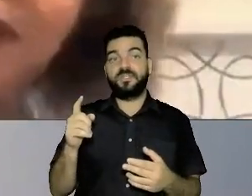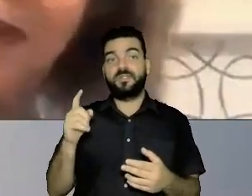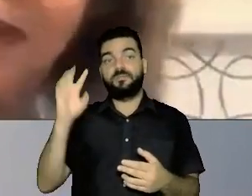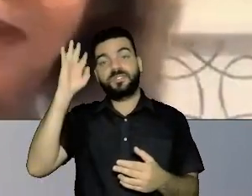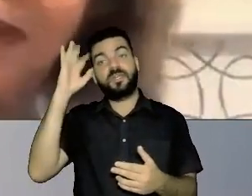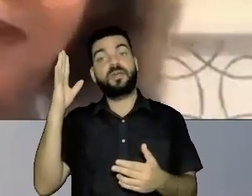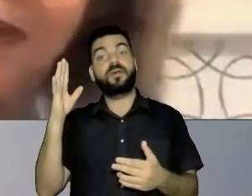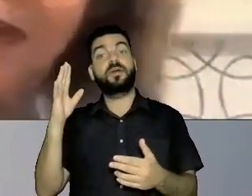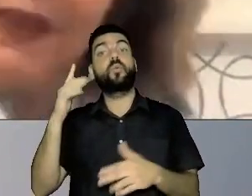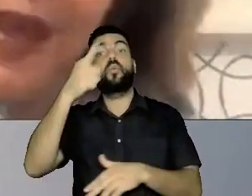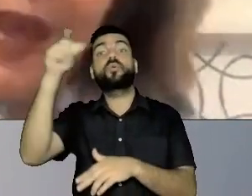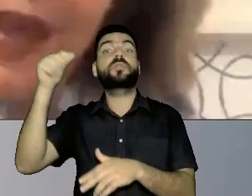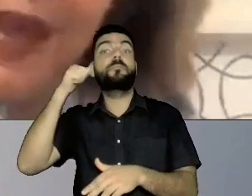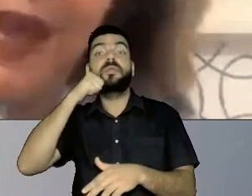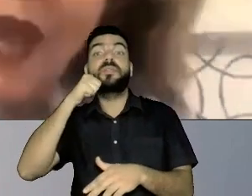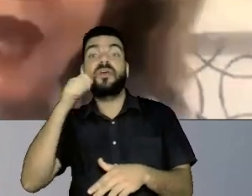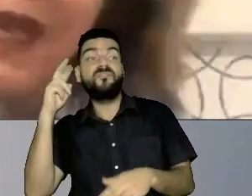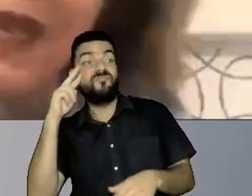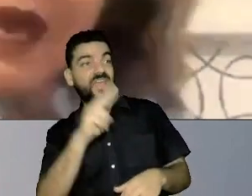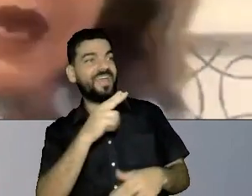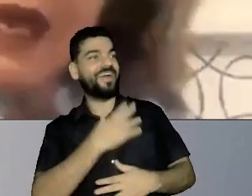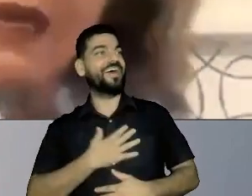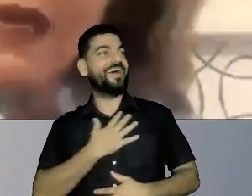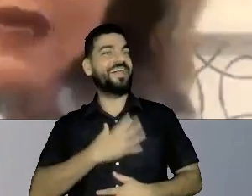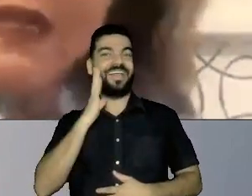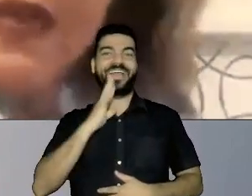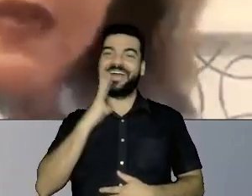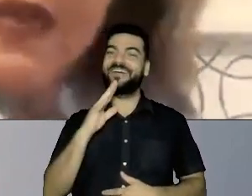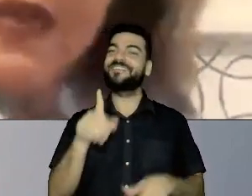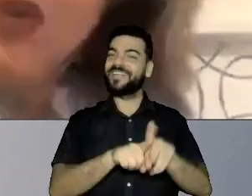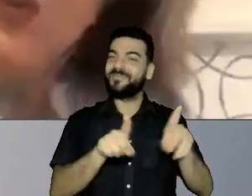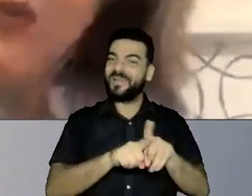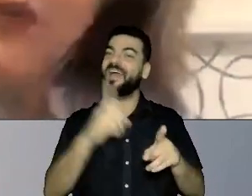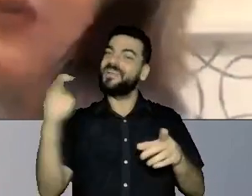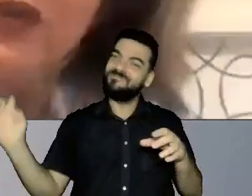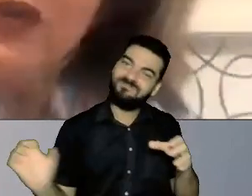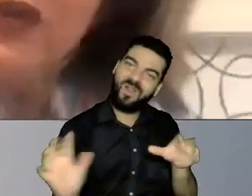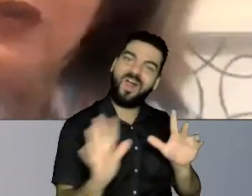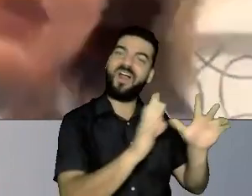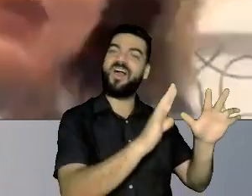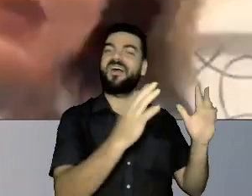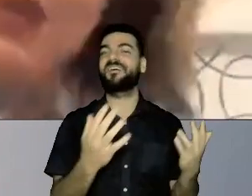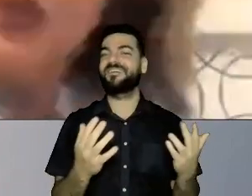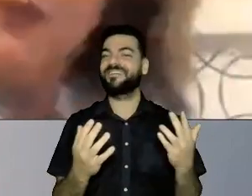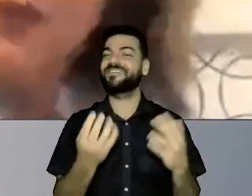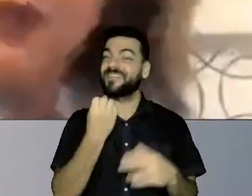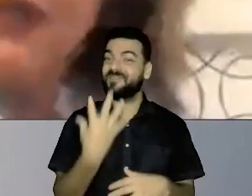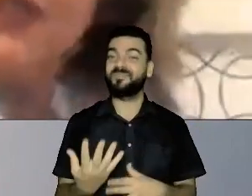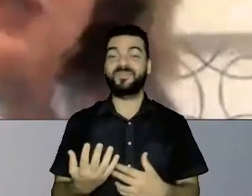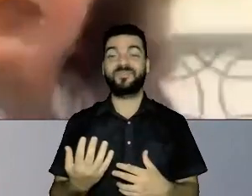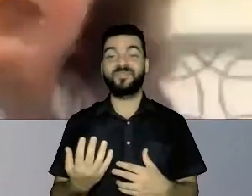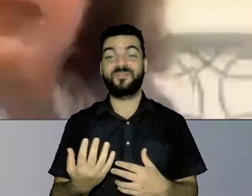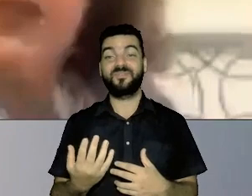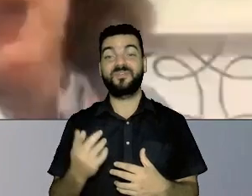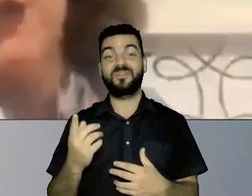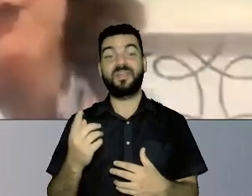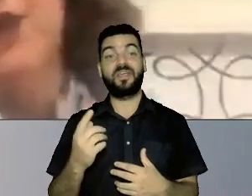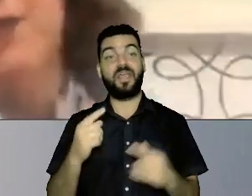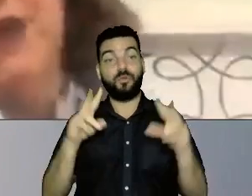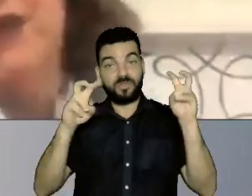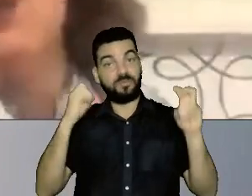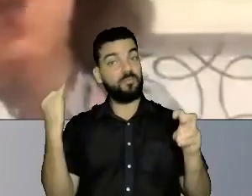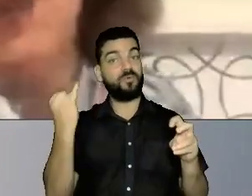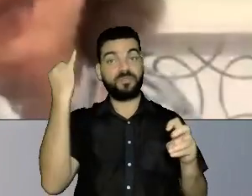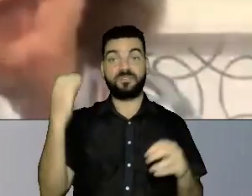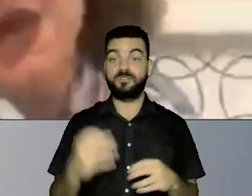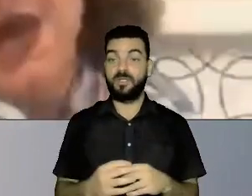meninas para começarem a pintar. Esse é outro ponto importante. Quando as mulheres